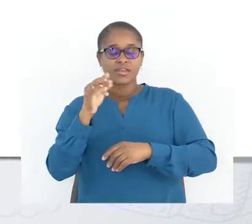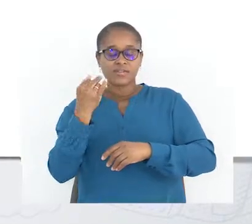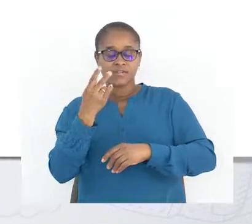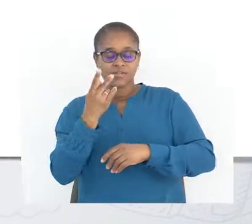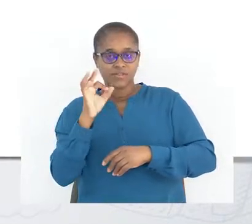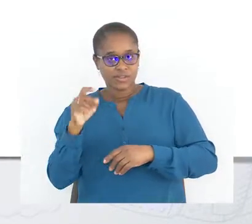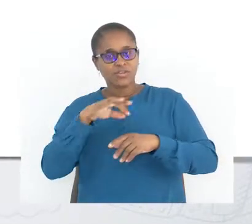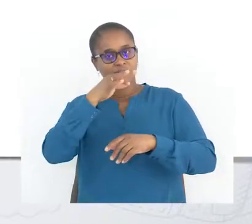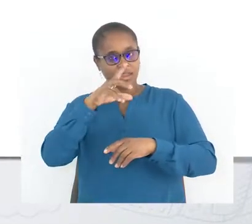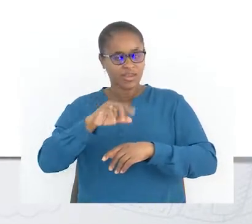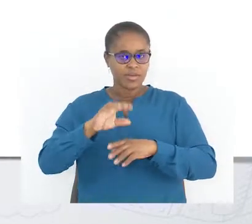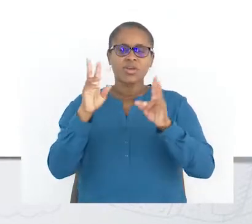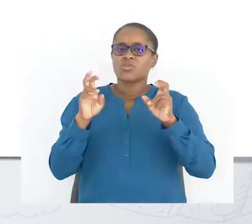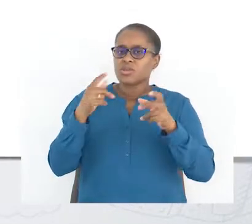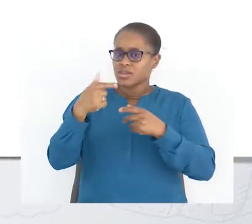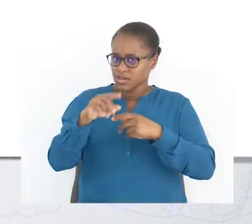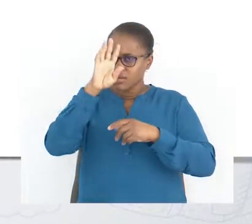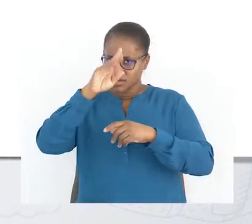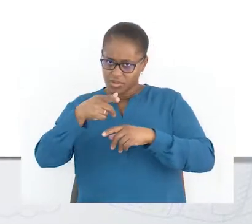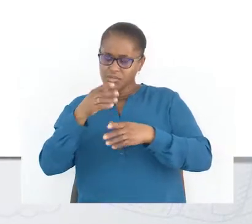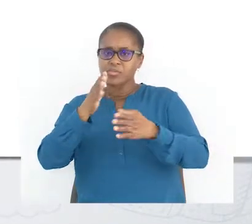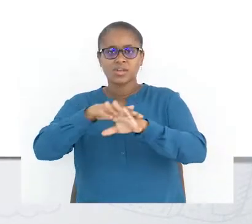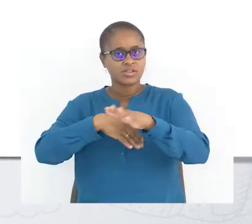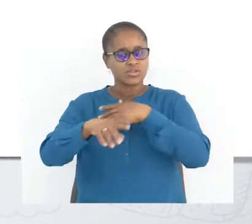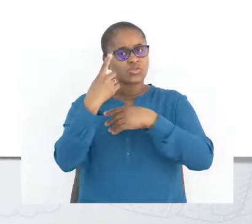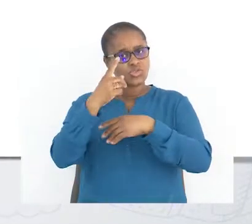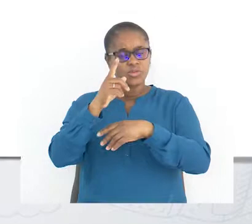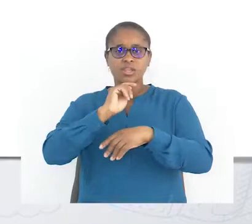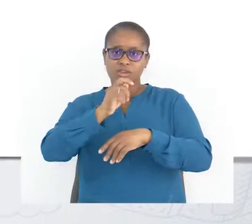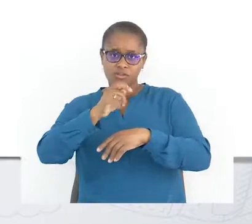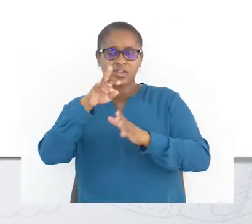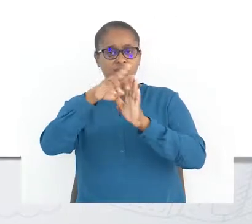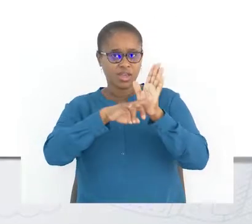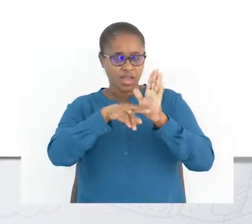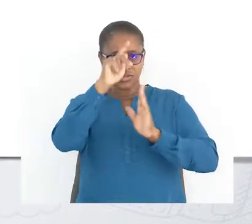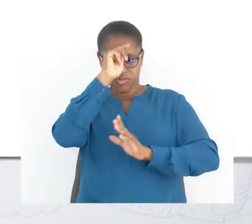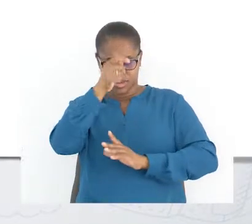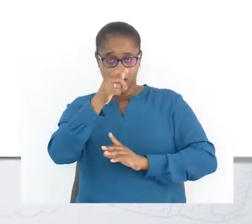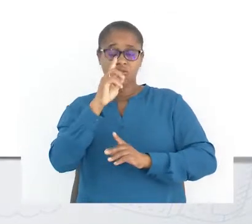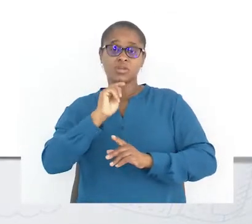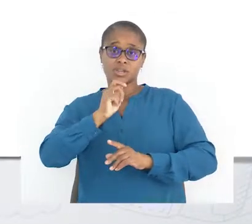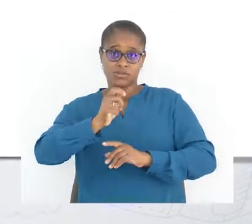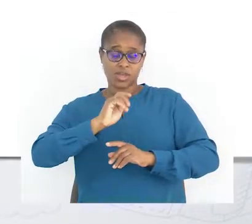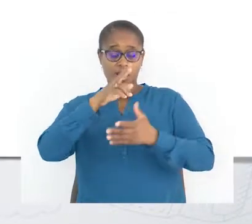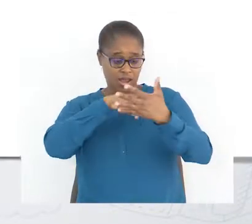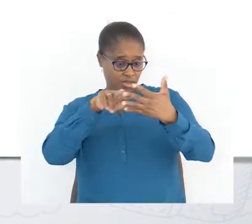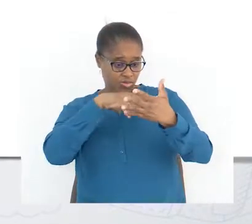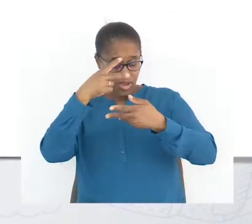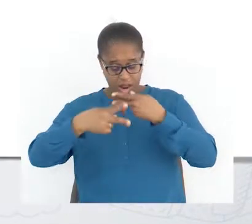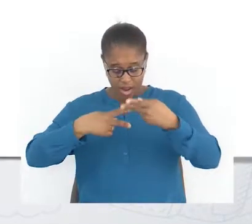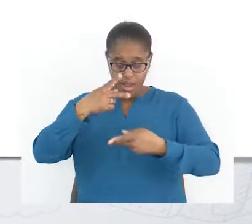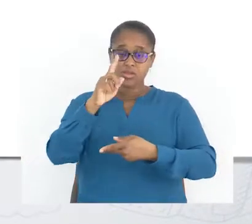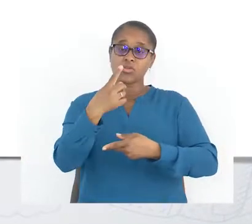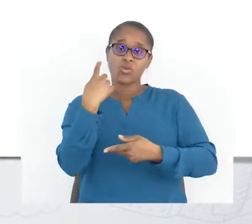ter em conta para a realização de uma entrevista, as regras a respeitar numa entrevista e leitura e análise